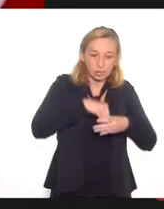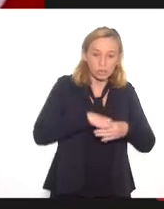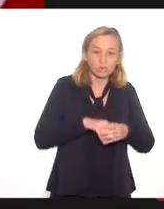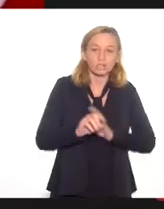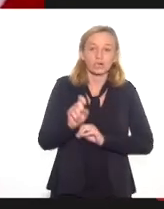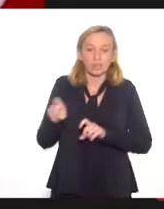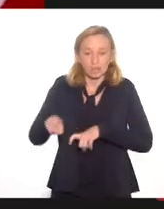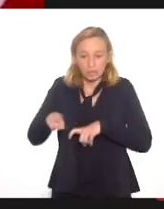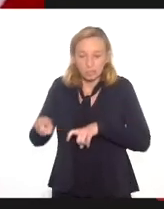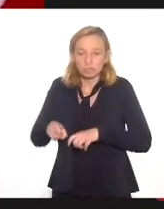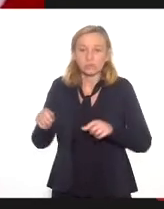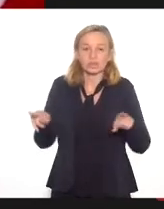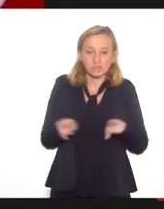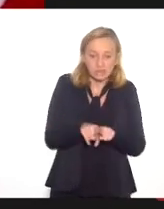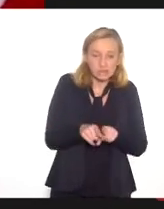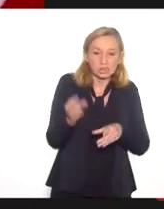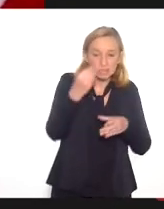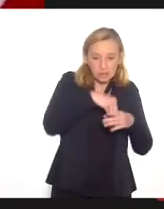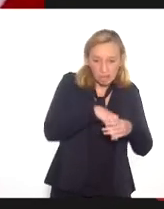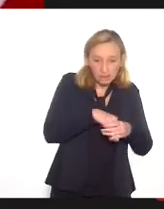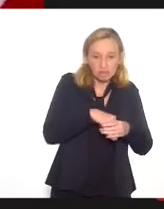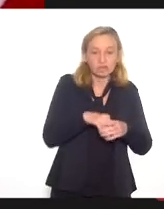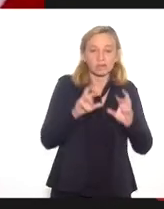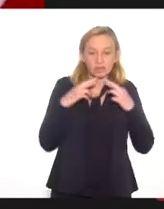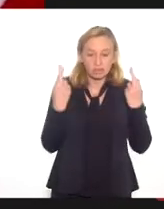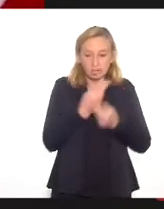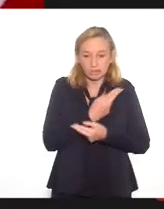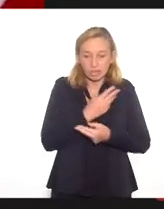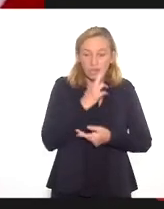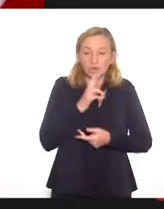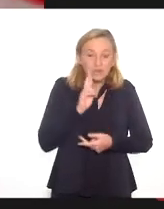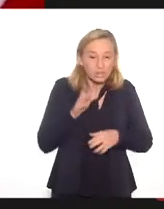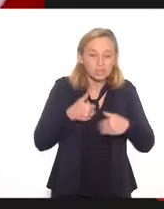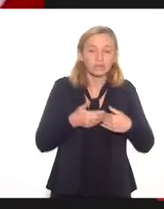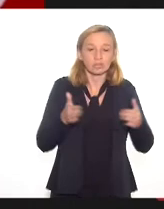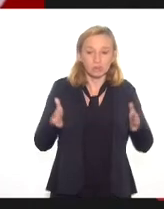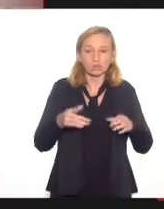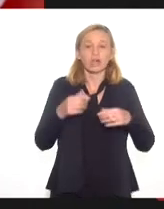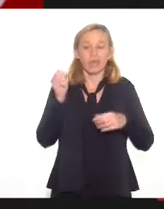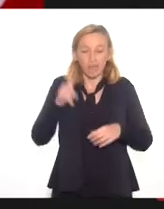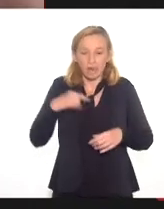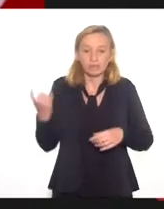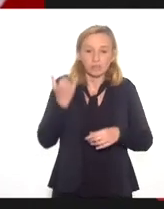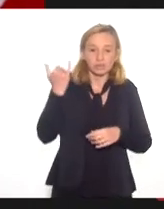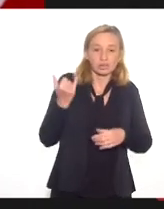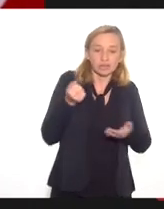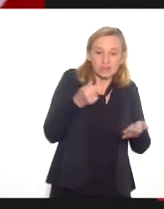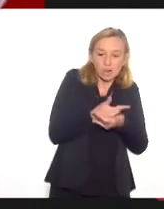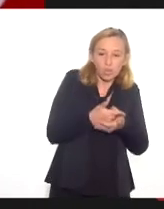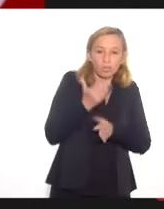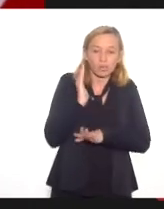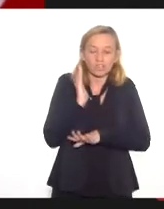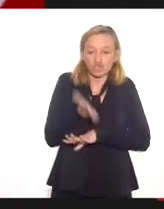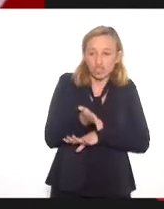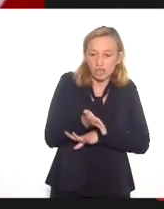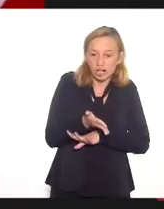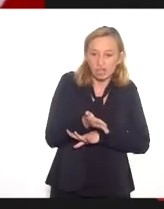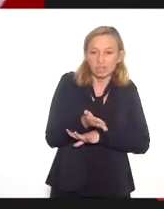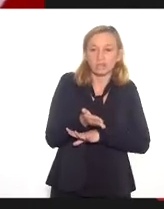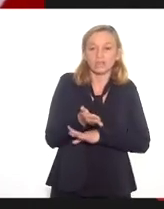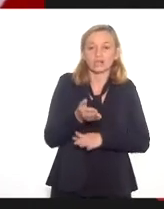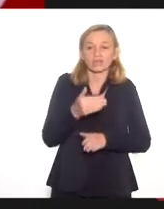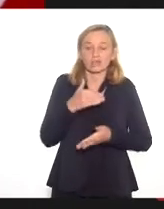agricultura dentro dessa abertura dos restaurantes né é importante fazer essa compra direta da